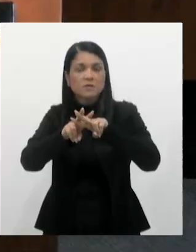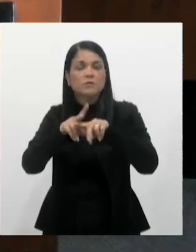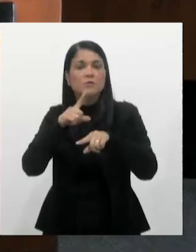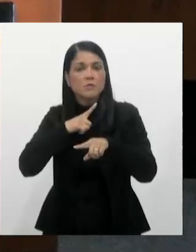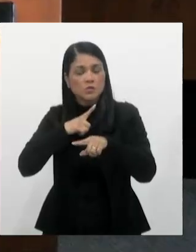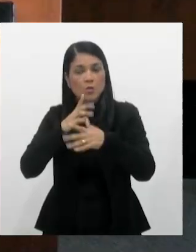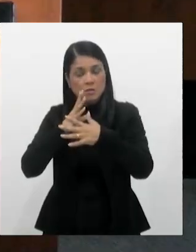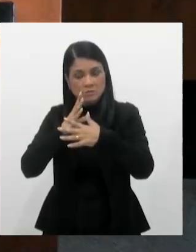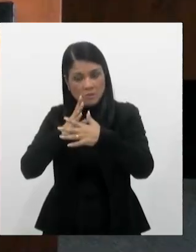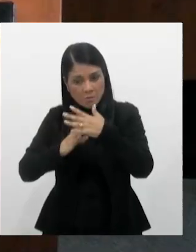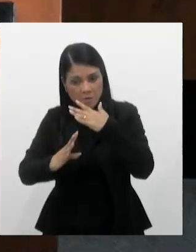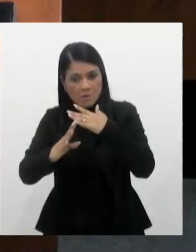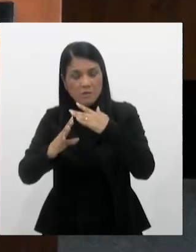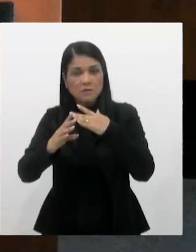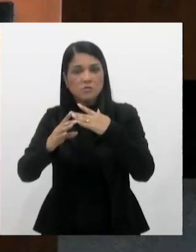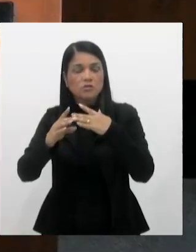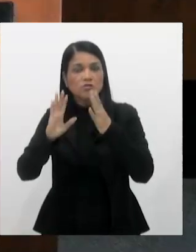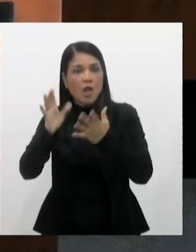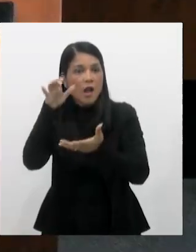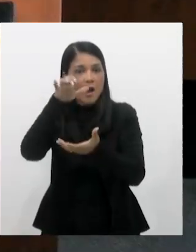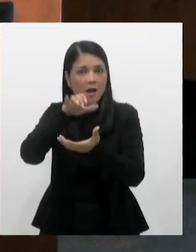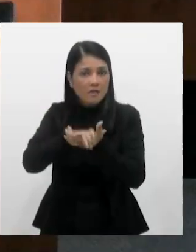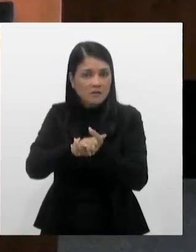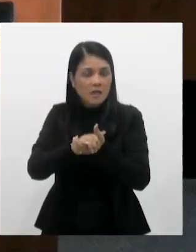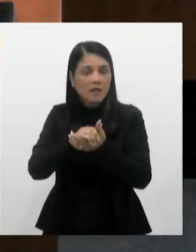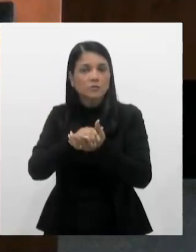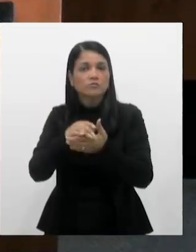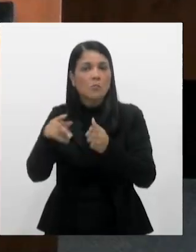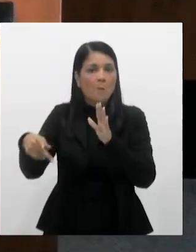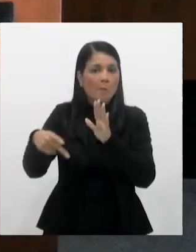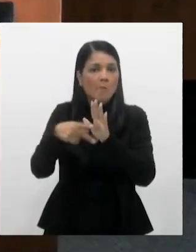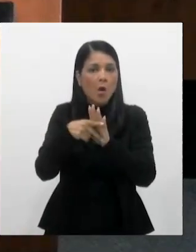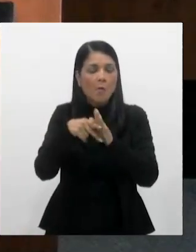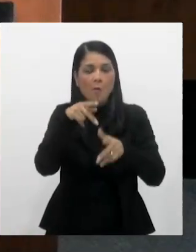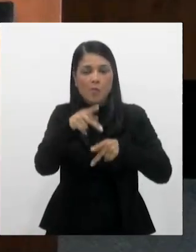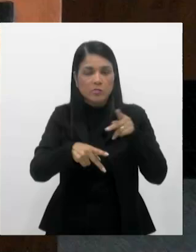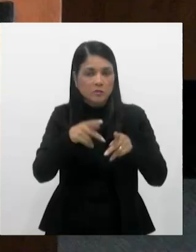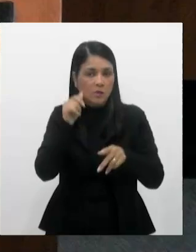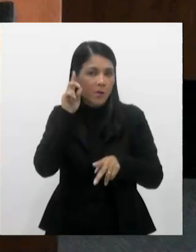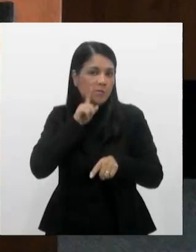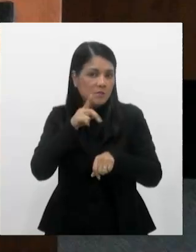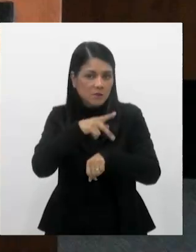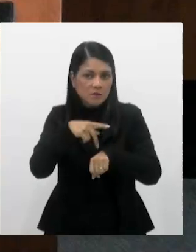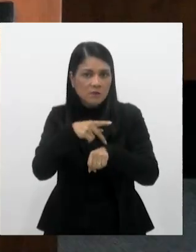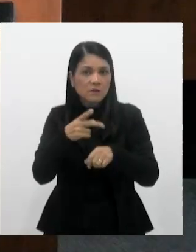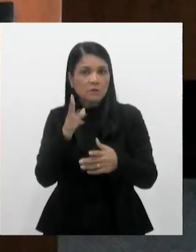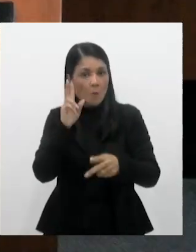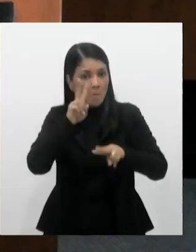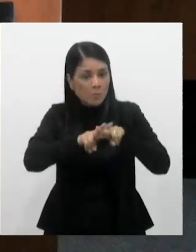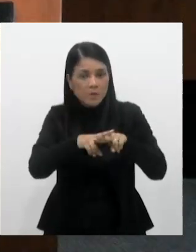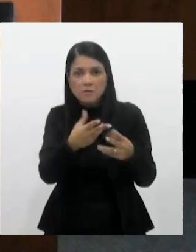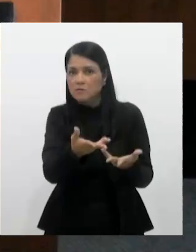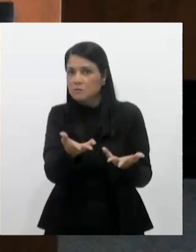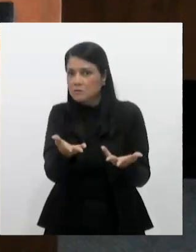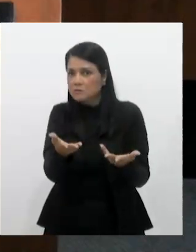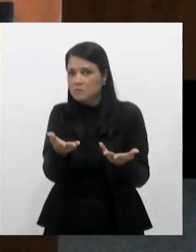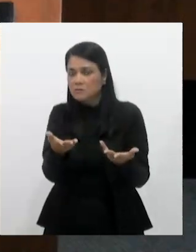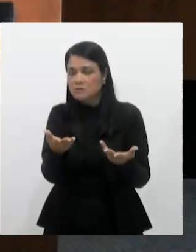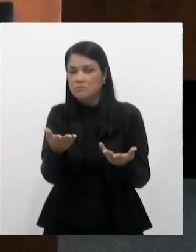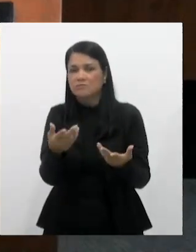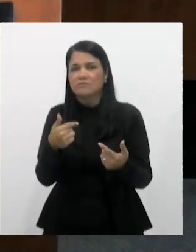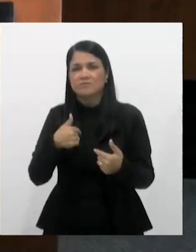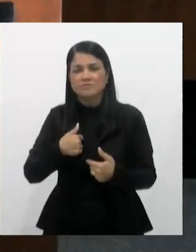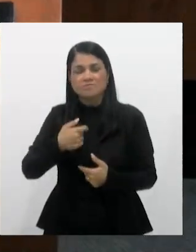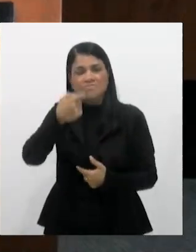filhos, casados com americanos, Então, é claro que a